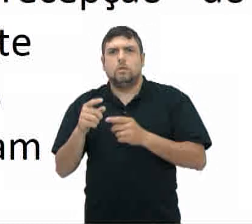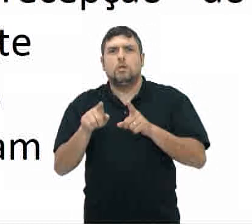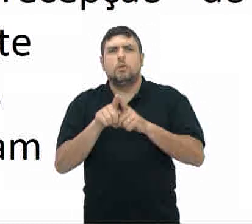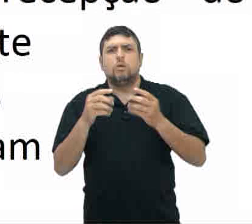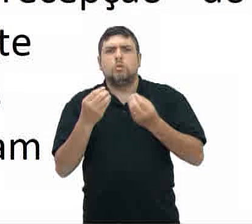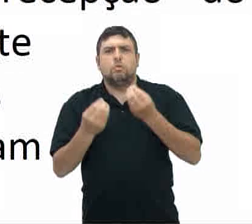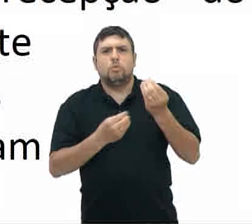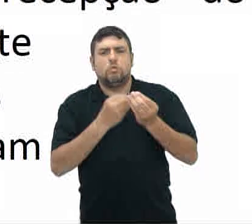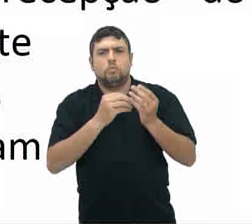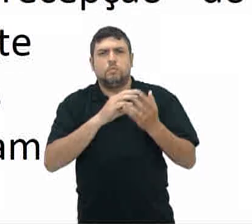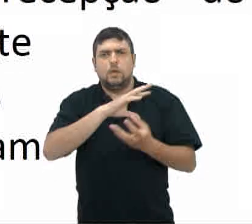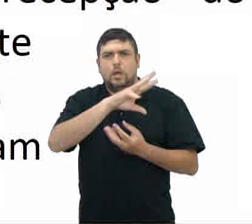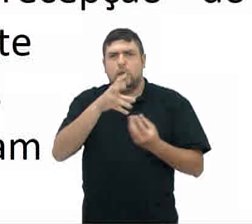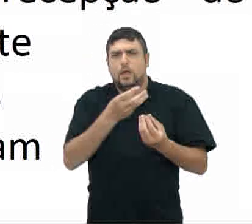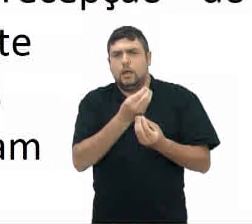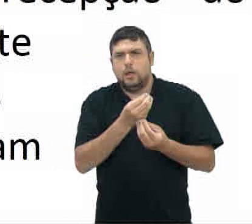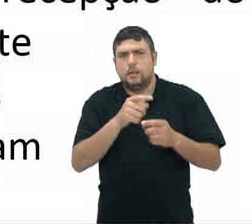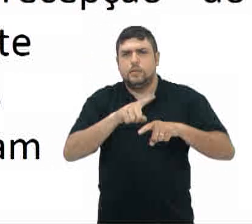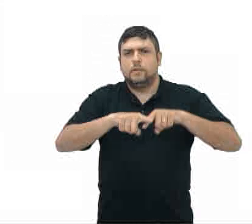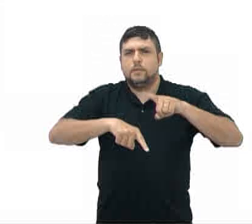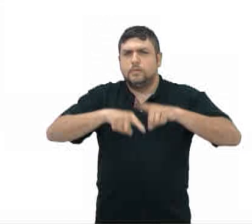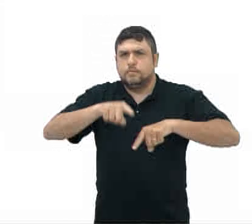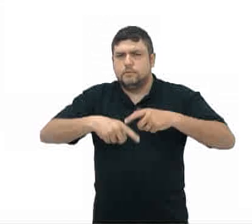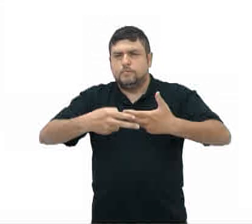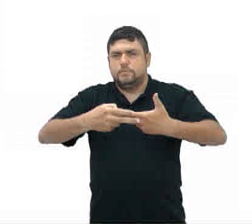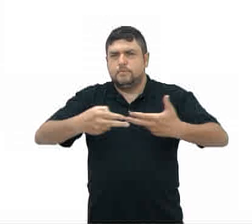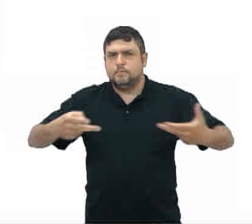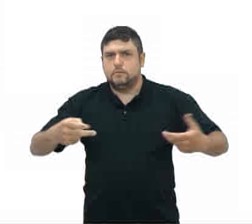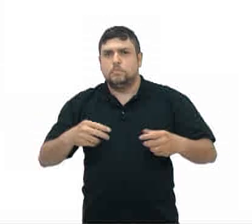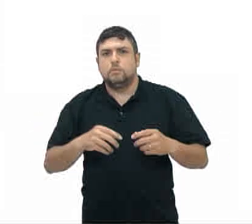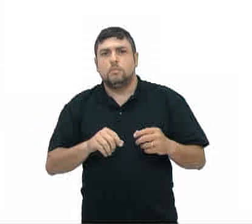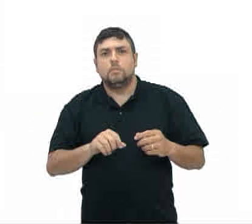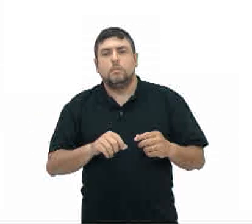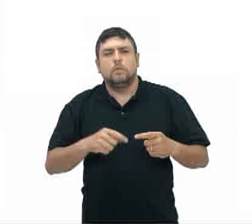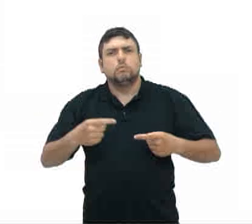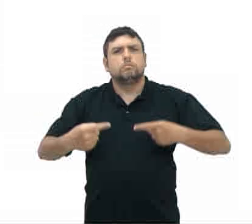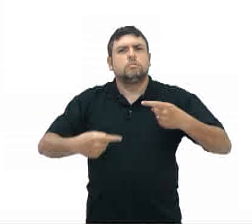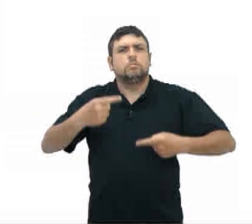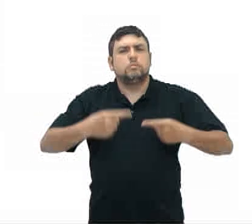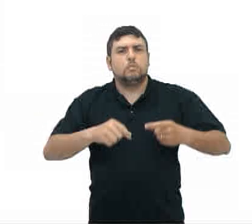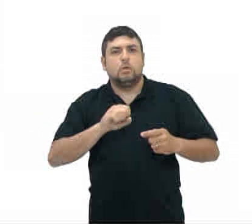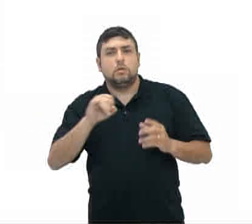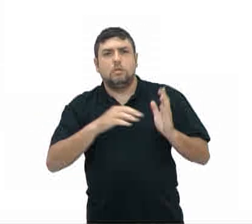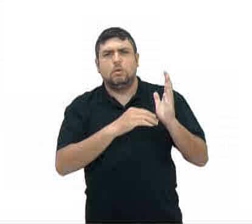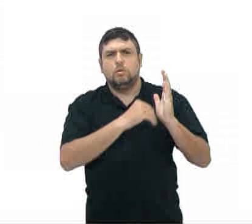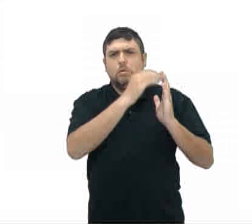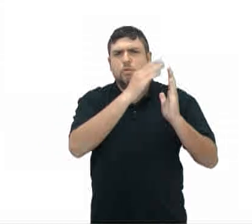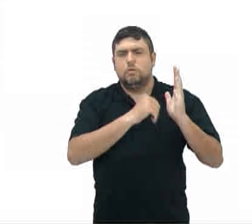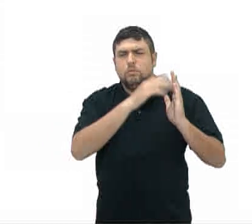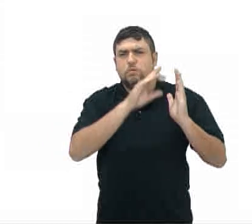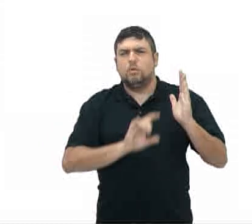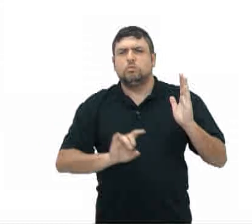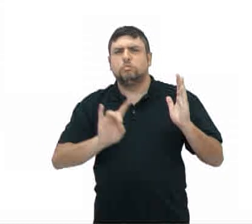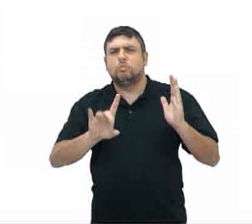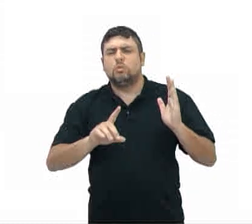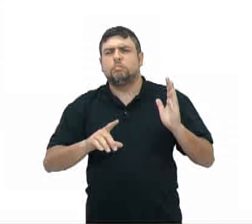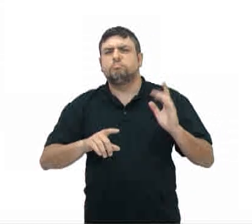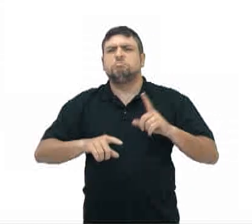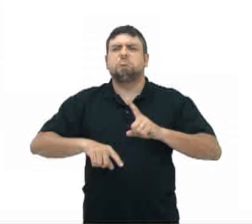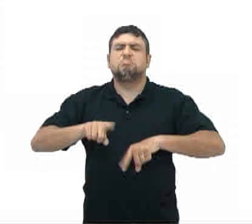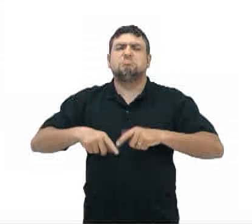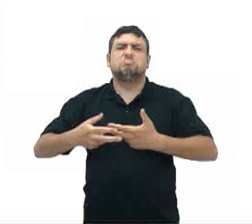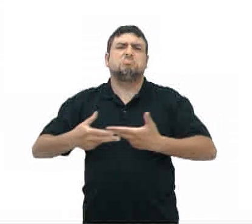Objetos, discute se as obras de arte não seriam qualquer coisa além de objetos físicos, ele afirma